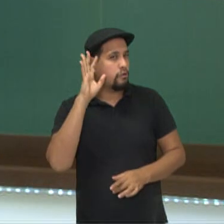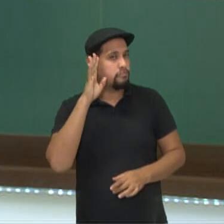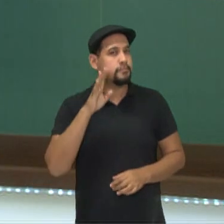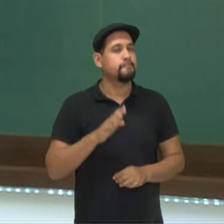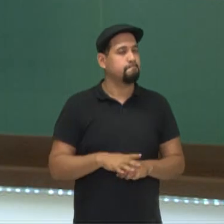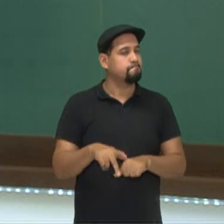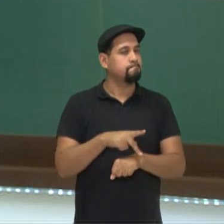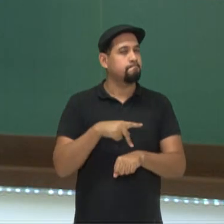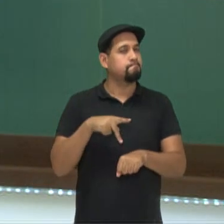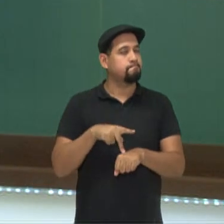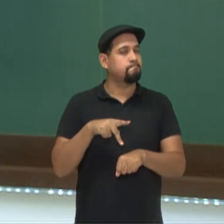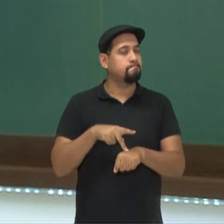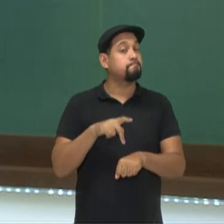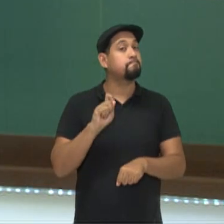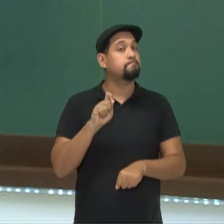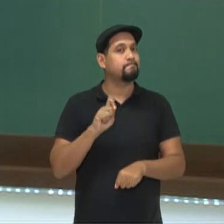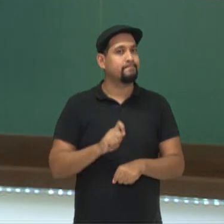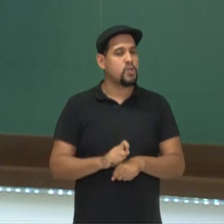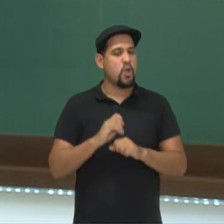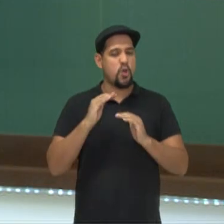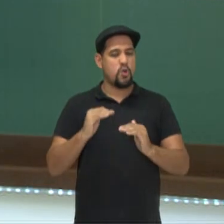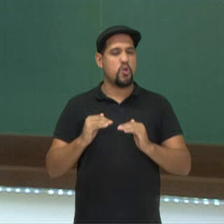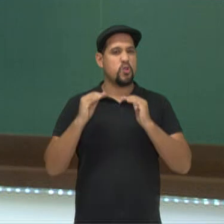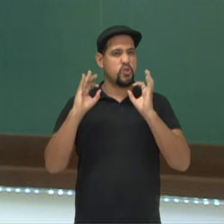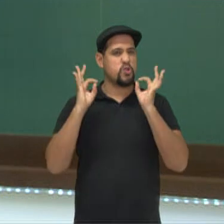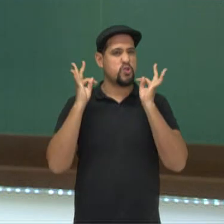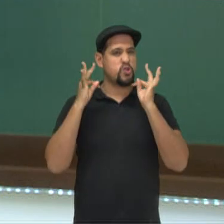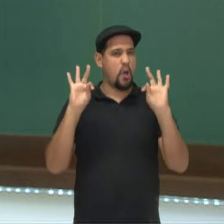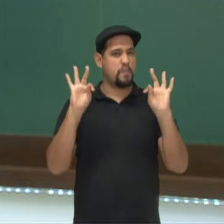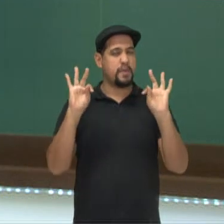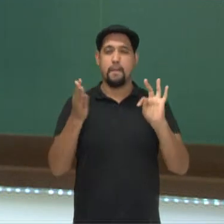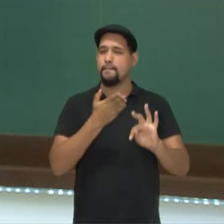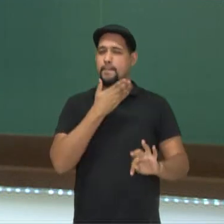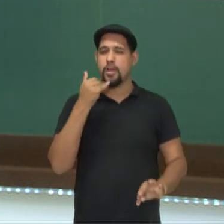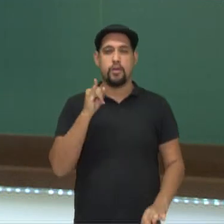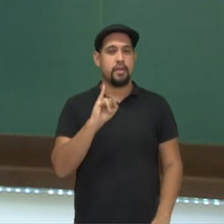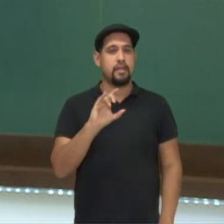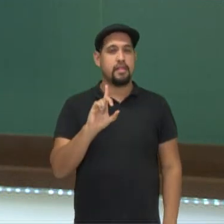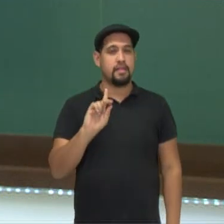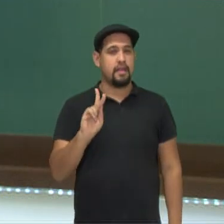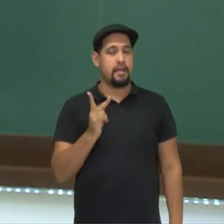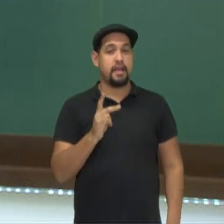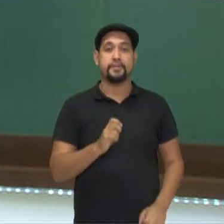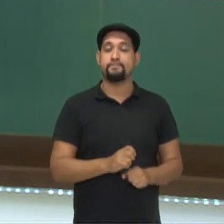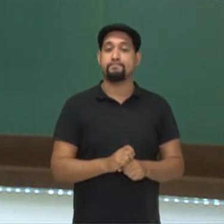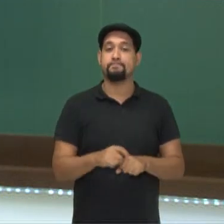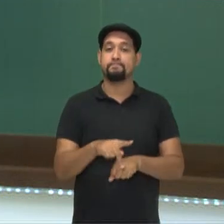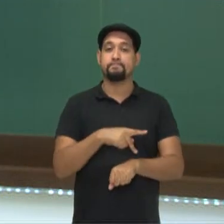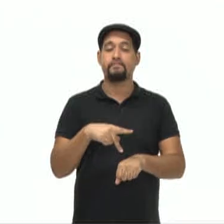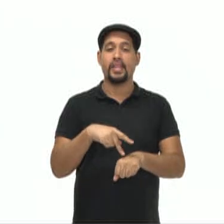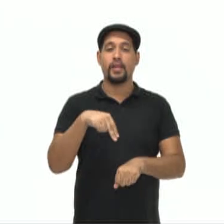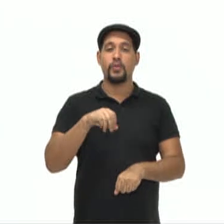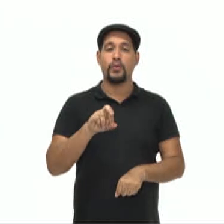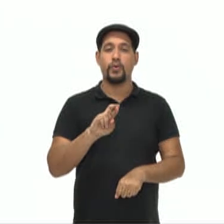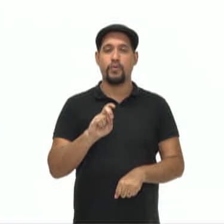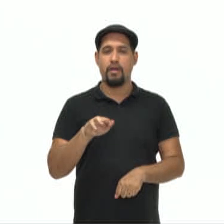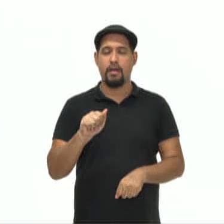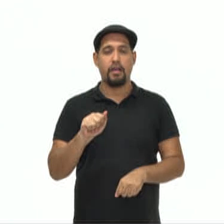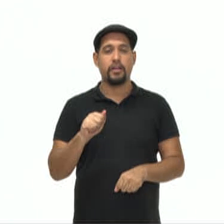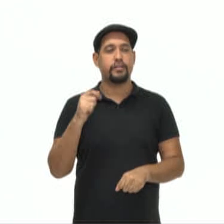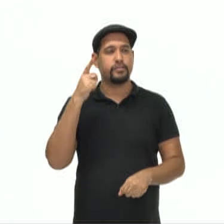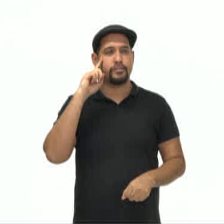no país que é considerado o top, o melhor IDH do mundo, lá na Noruega. No dia 22 de julho